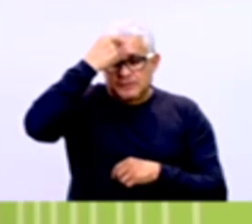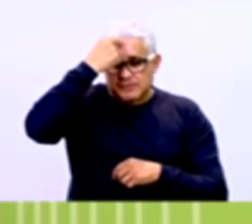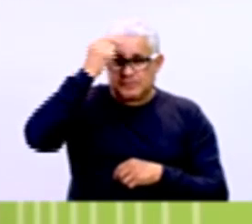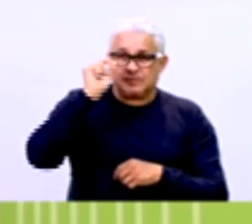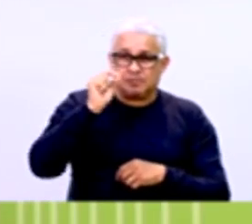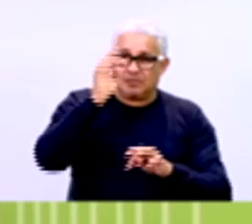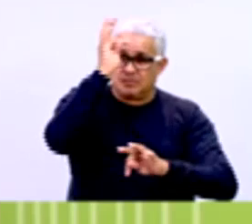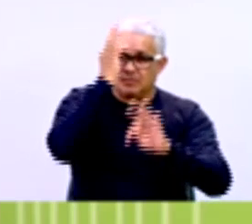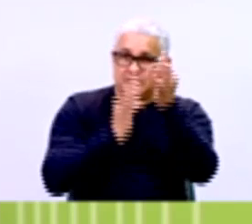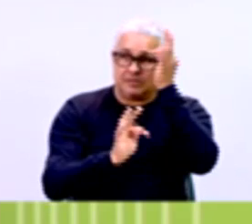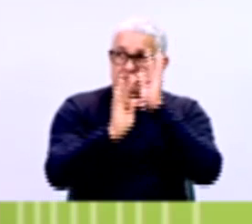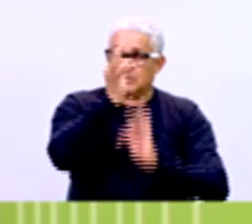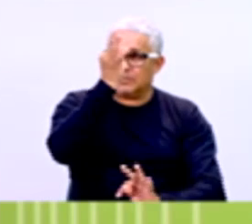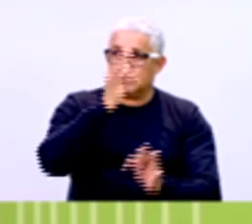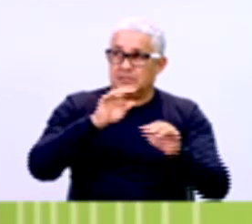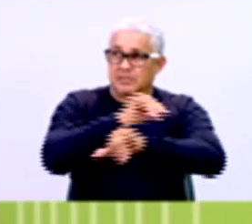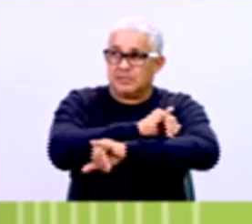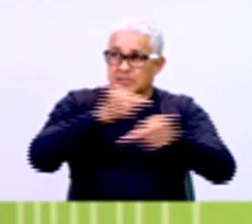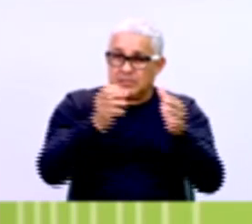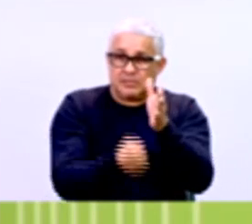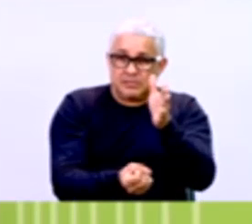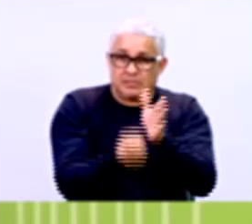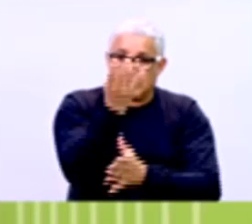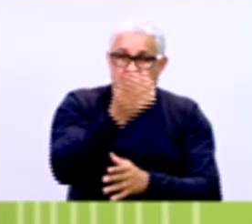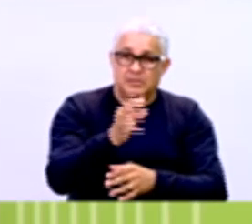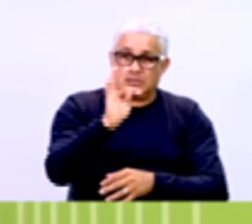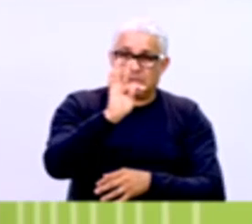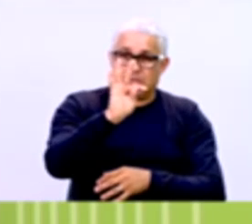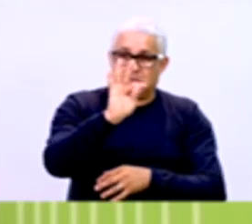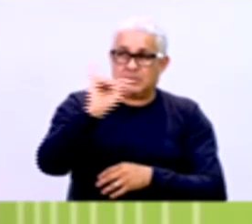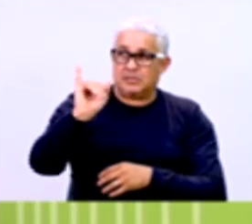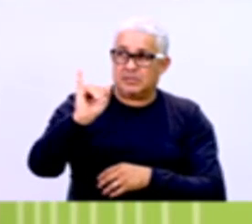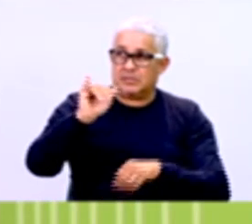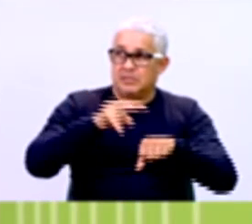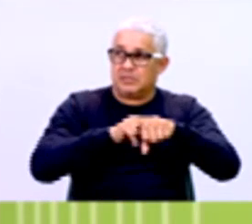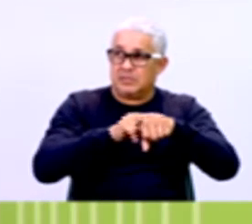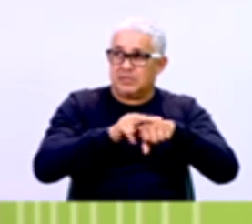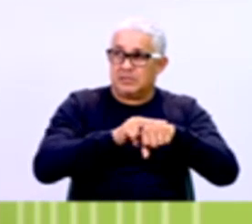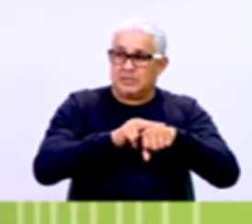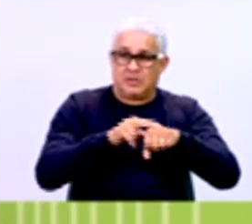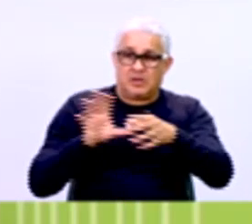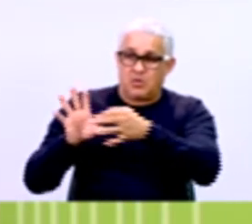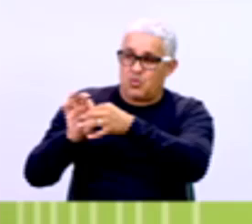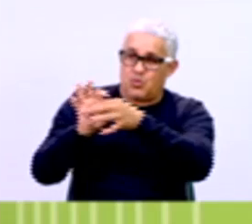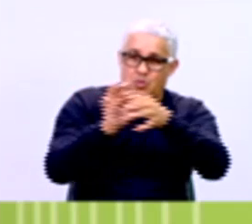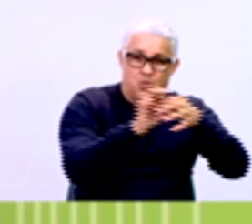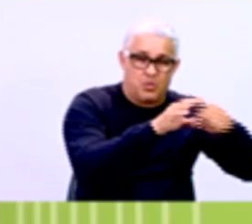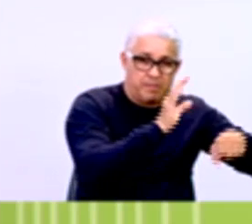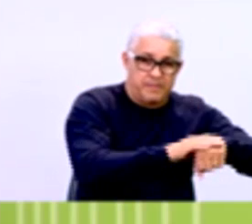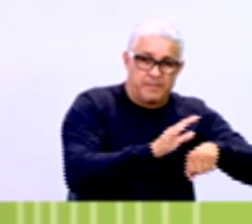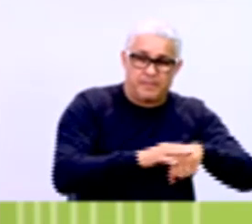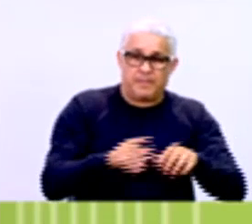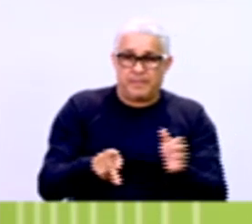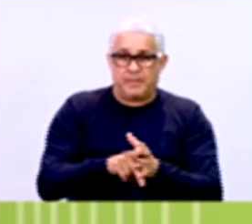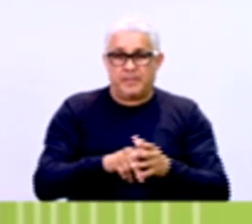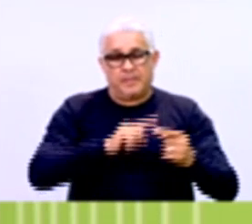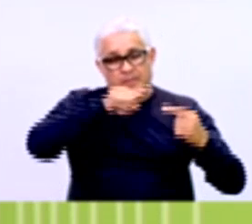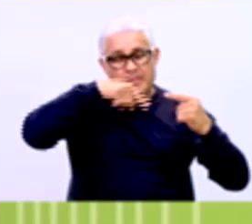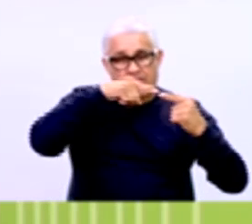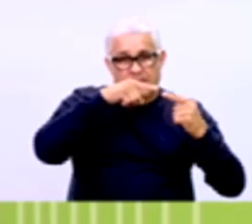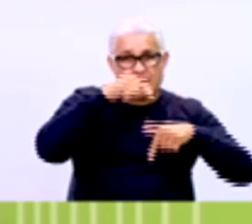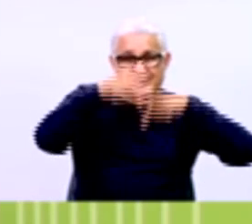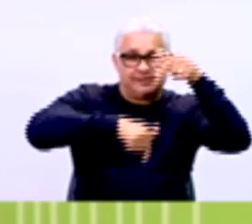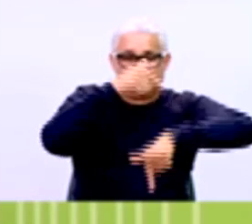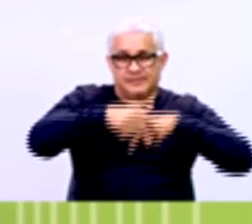da tecnologia da informação. Foi quando surgiu o TI Verde, como um conjunto de ações, um conjunto de práticas destinadas a trabalhar,